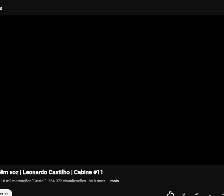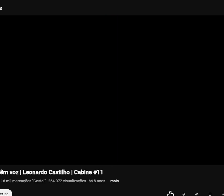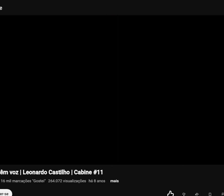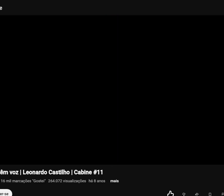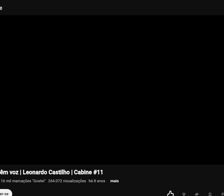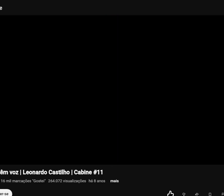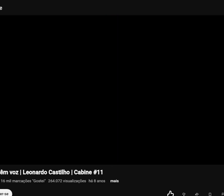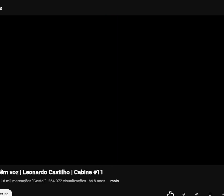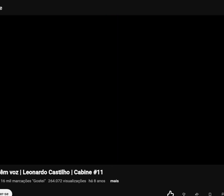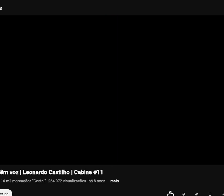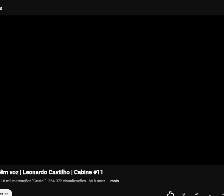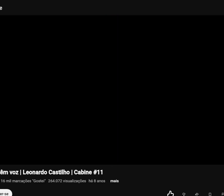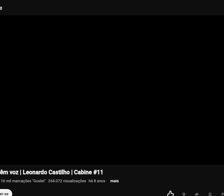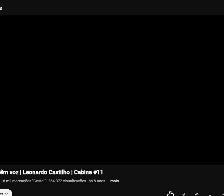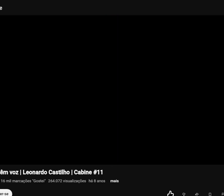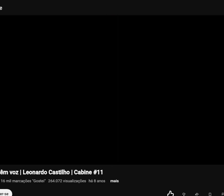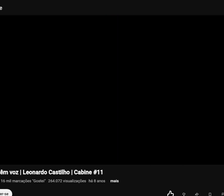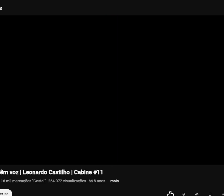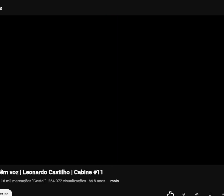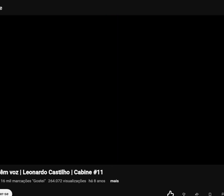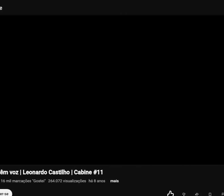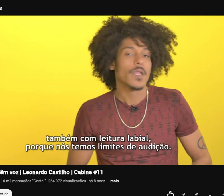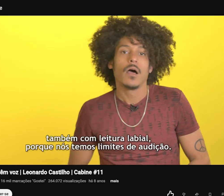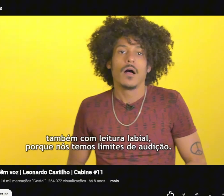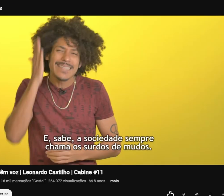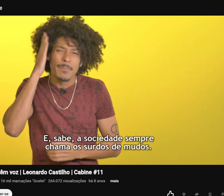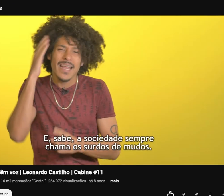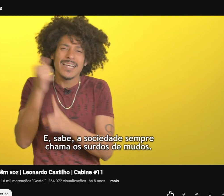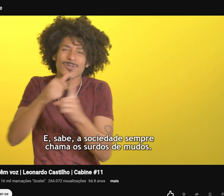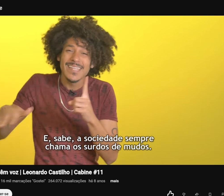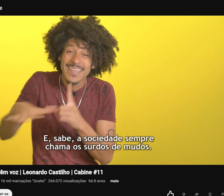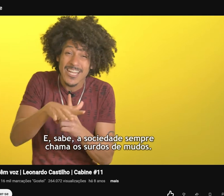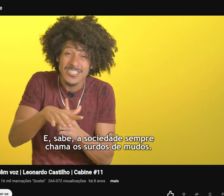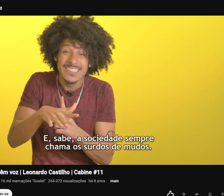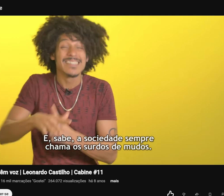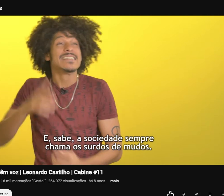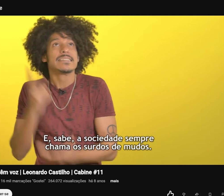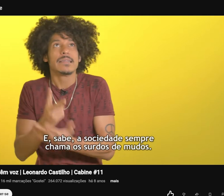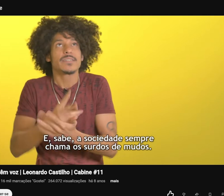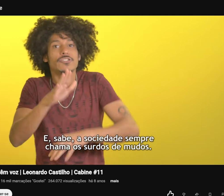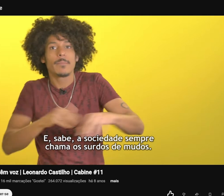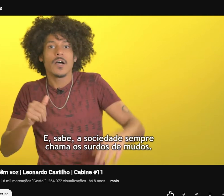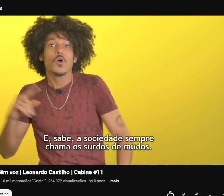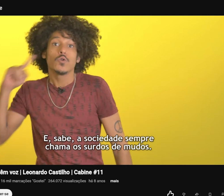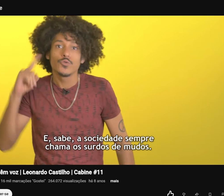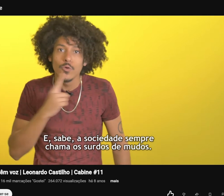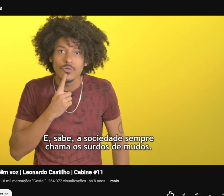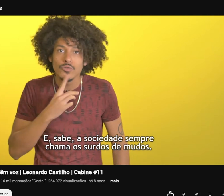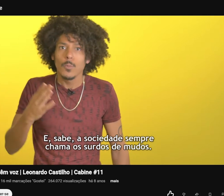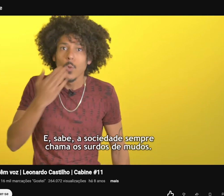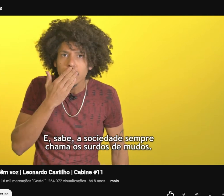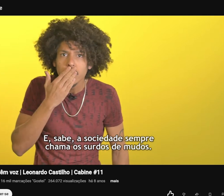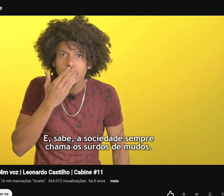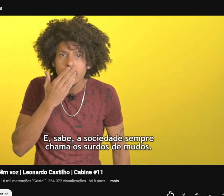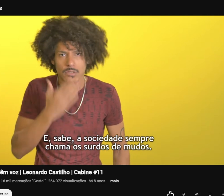labial, porque nós temos limites de audição. Sabe, a sociedade sempre chama os surdos